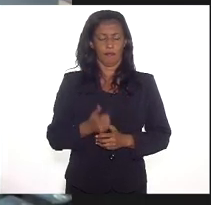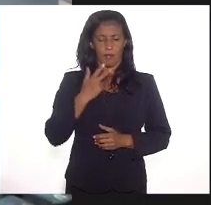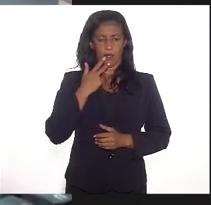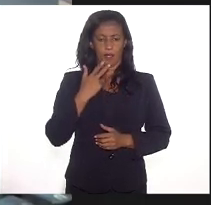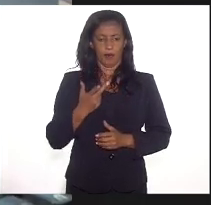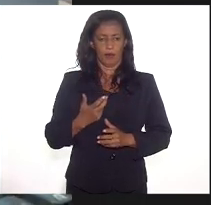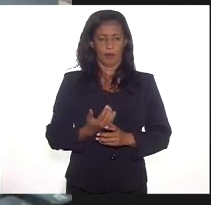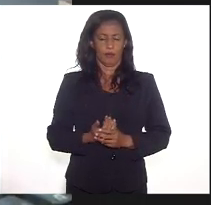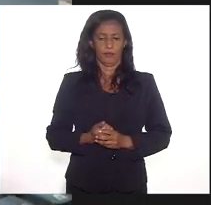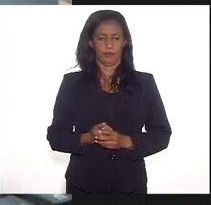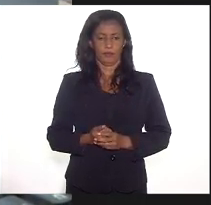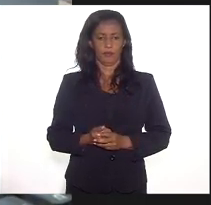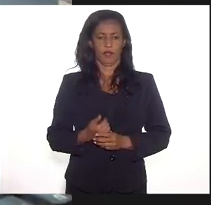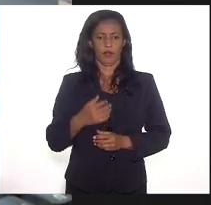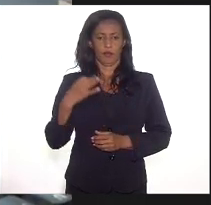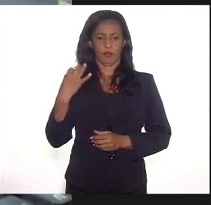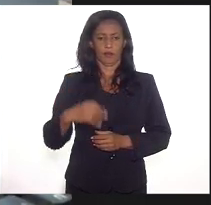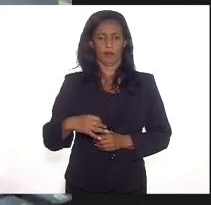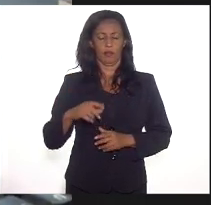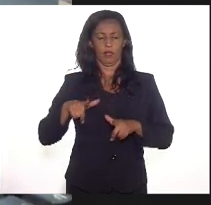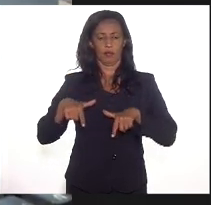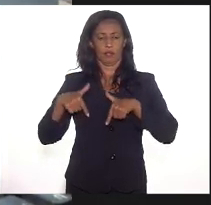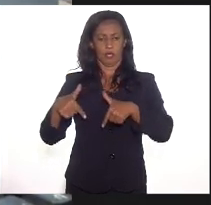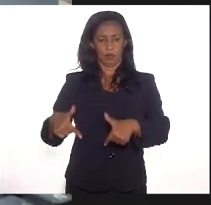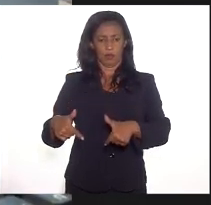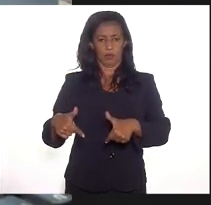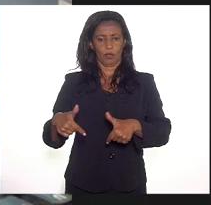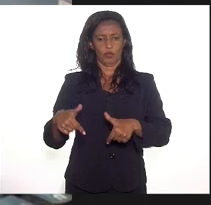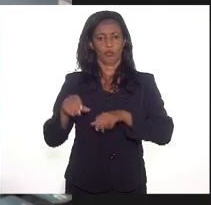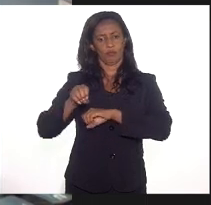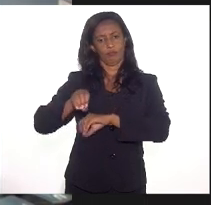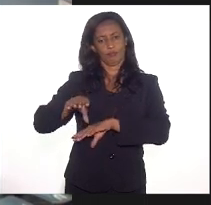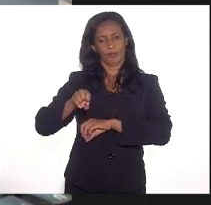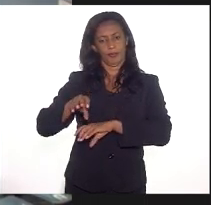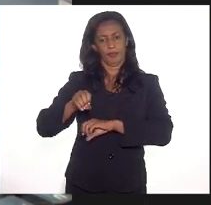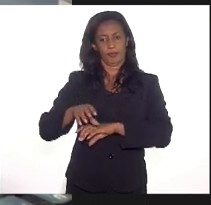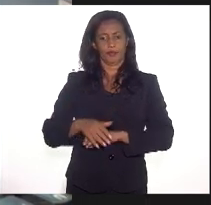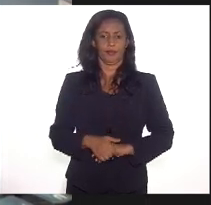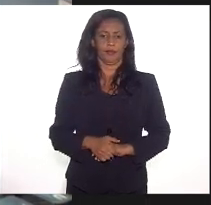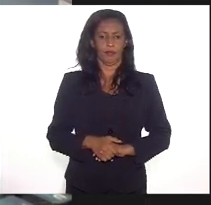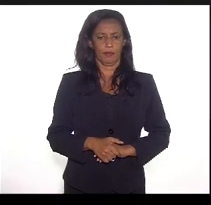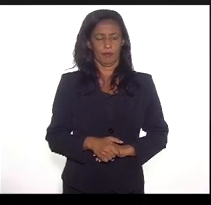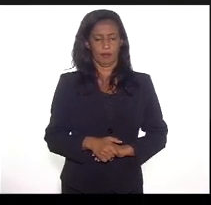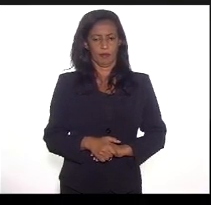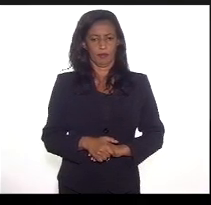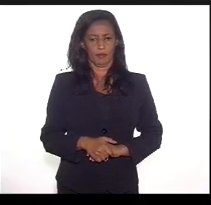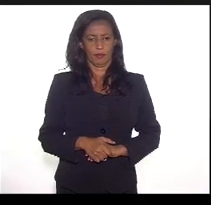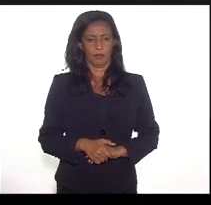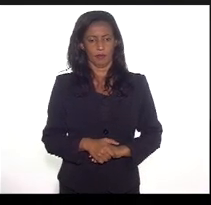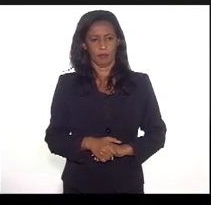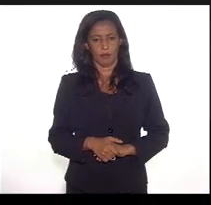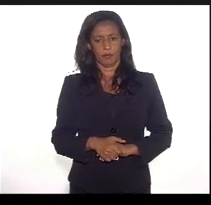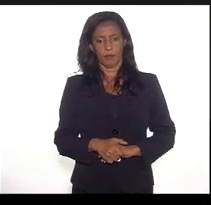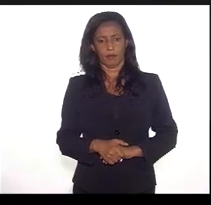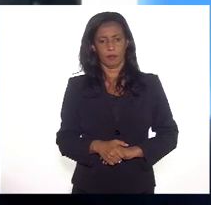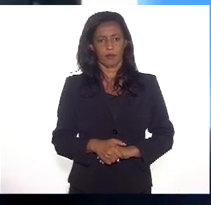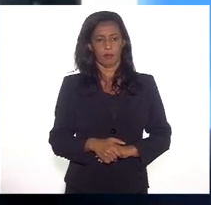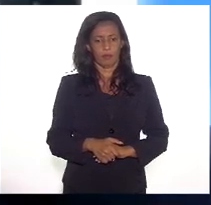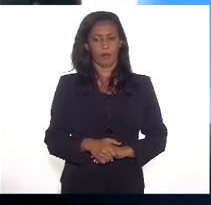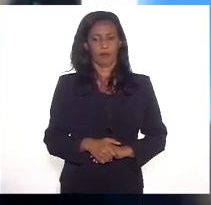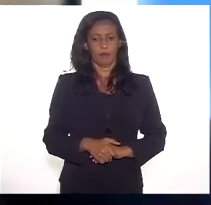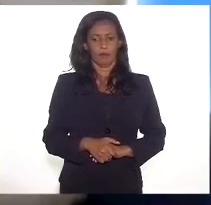diz justamente das ações na educação. Posso defender? Não, aí eu vou abrir